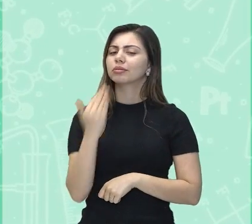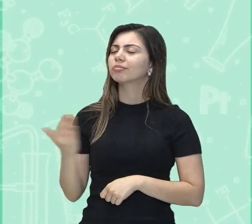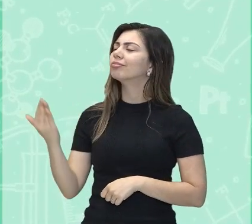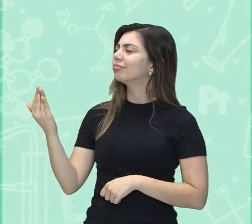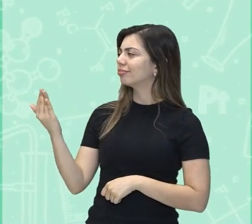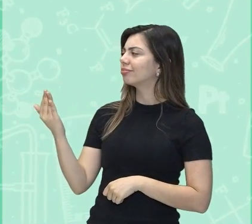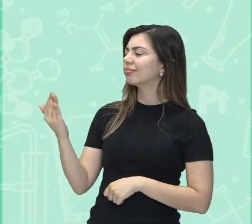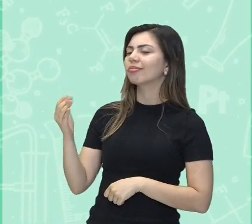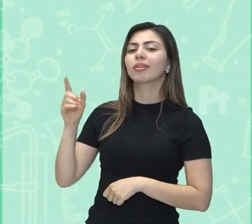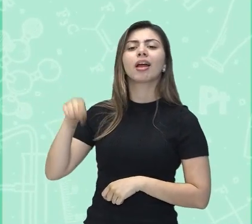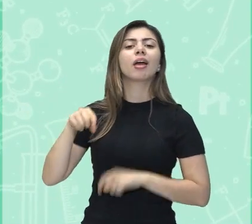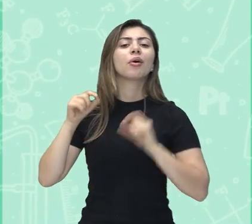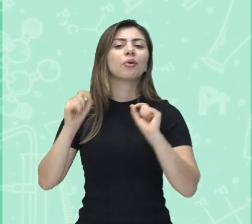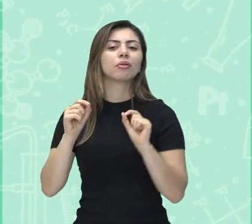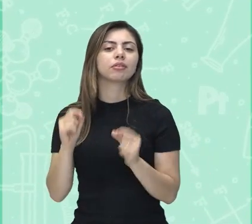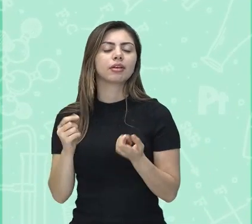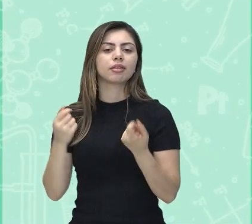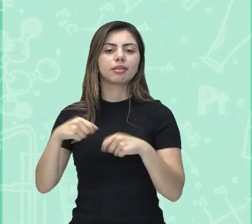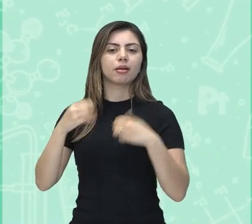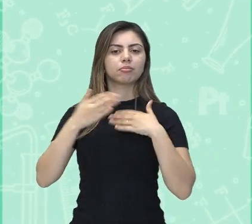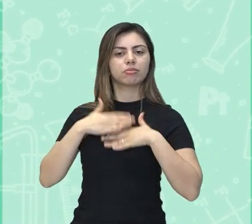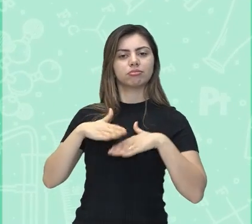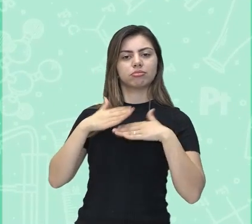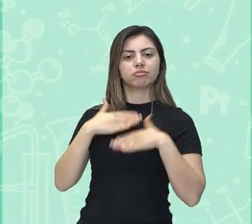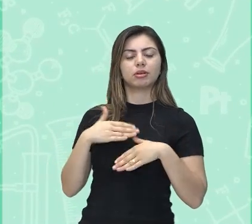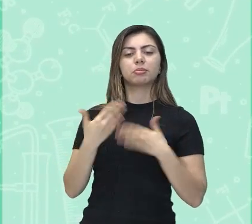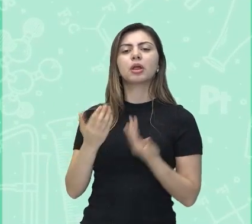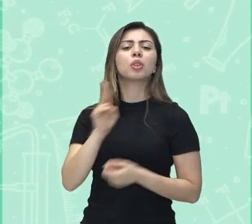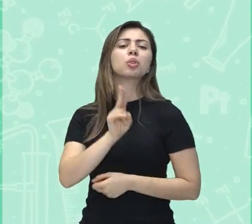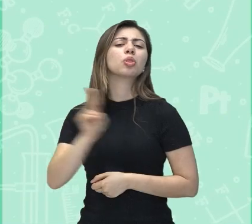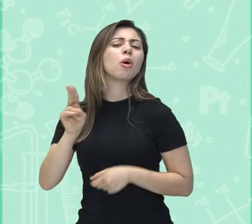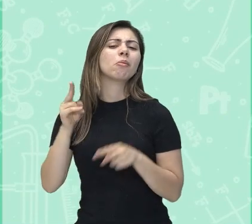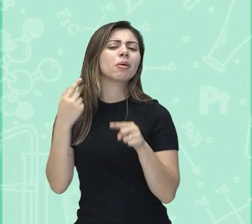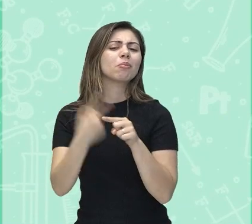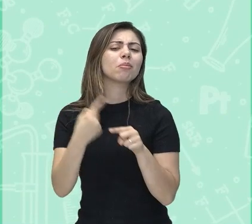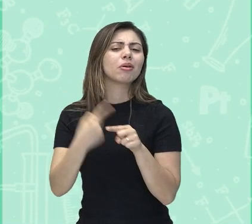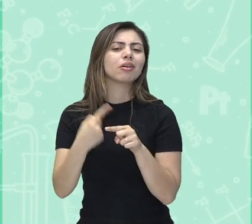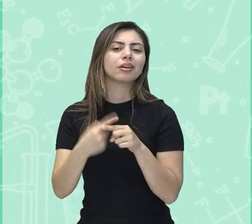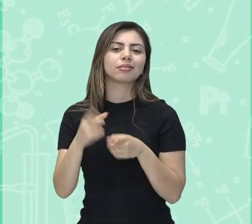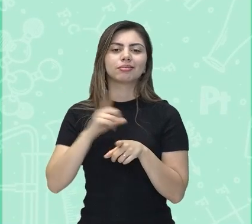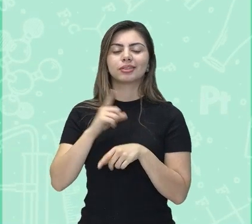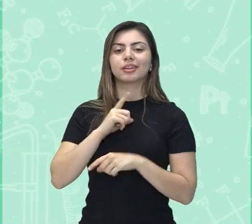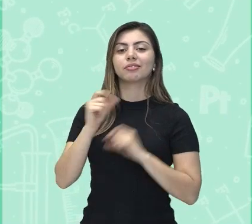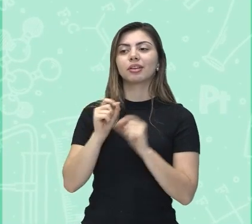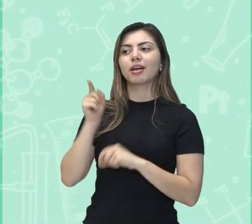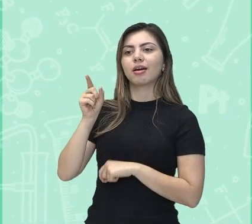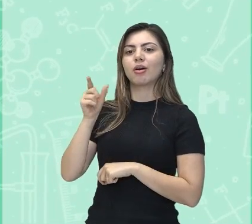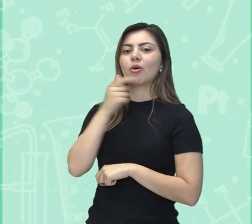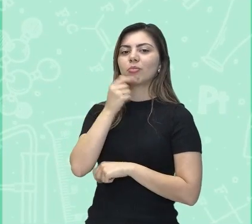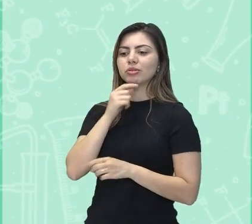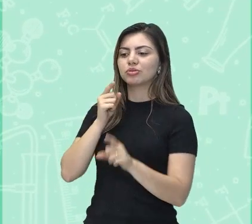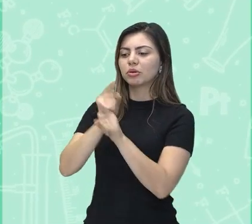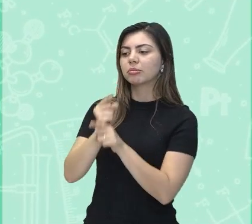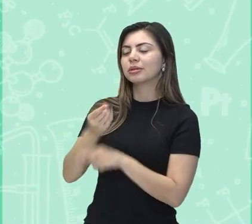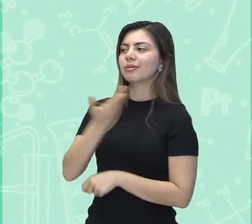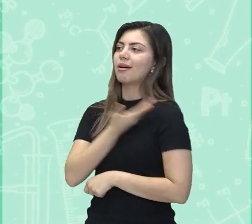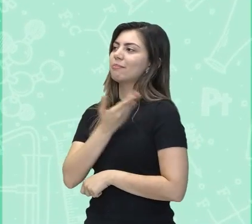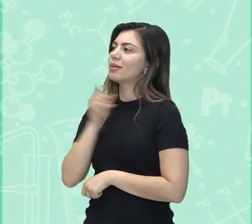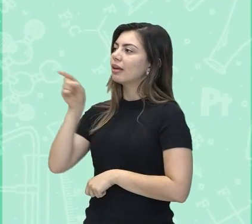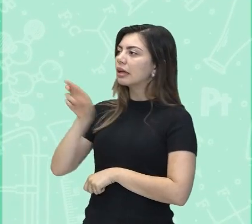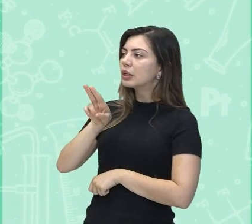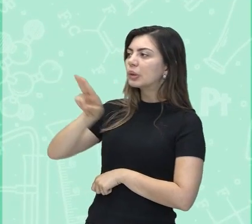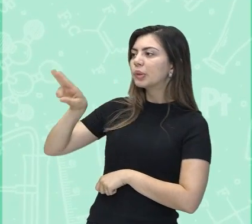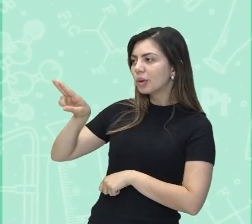barbitúrico, que é um agente tranquilizador, que recebeu esse nome em homenagem a uma amiga de seu descobridor,